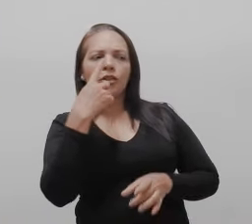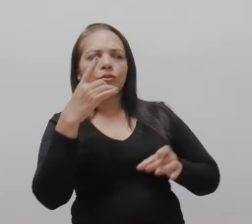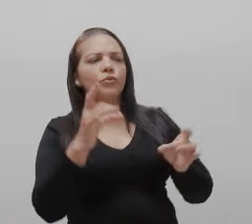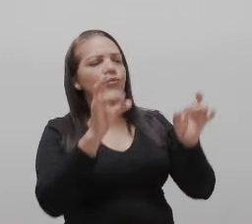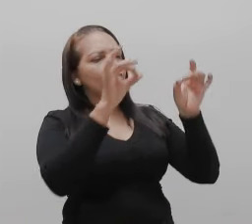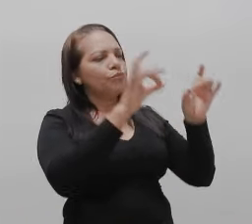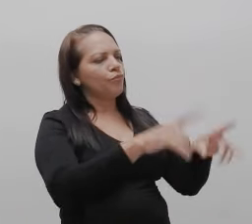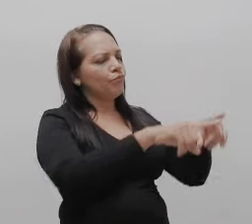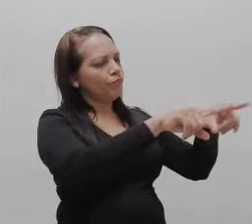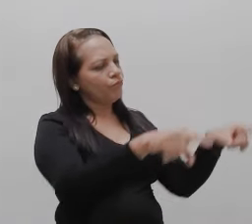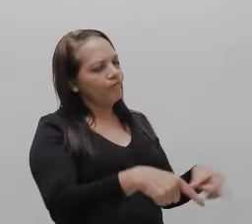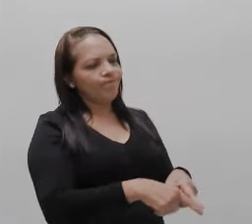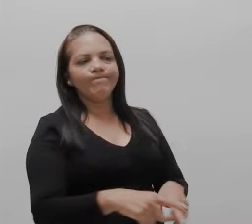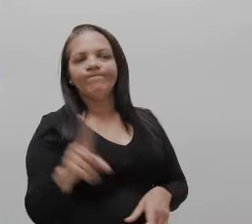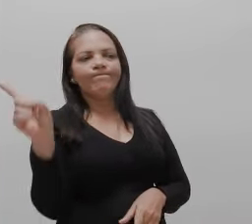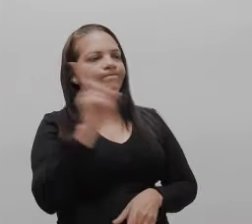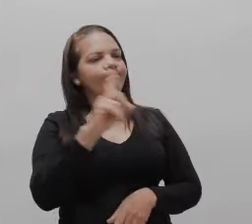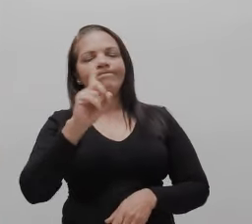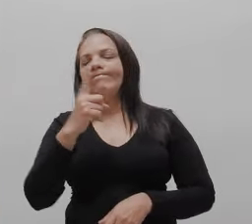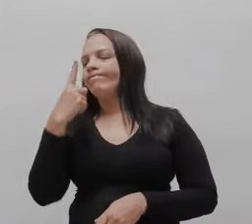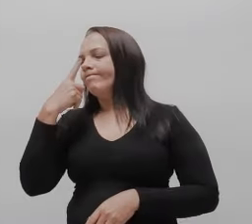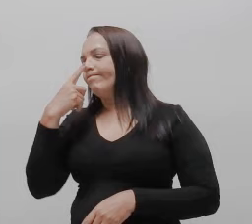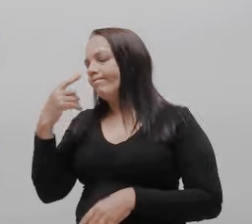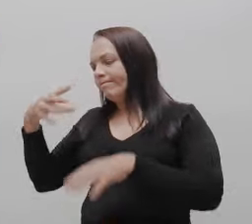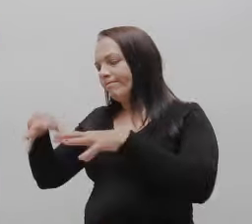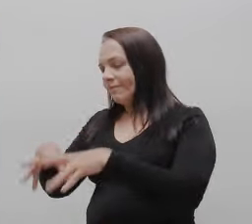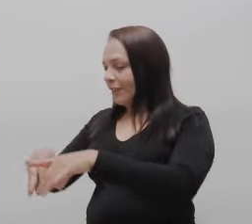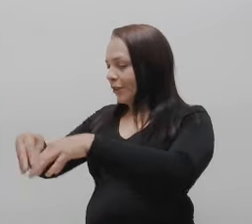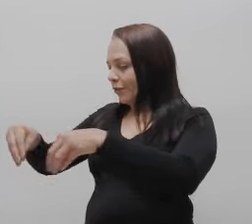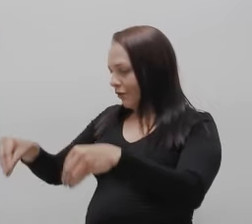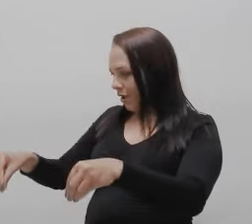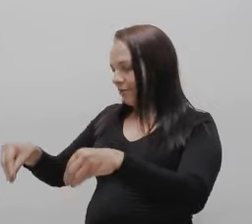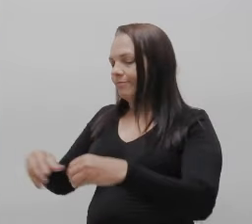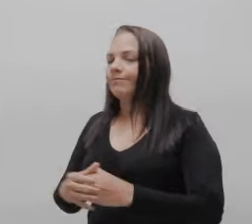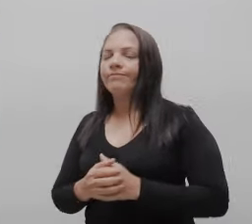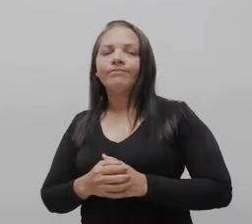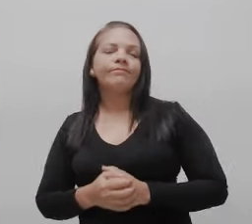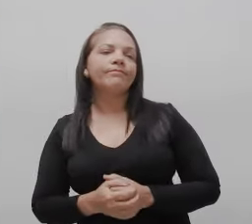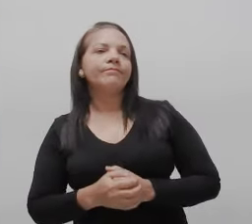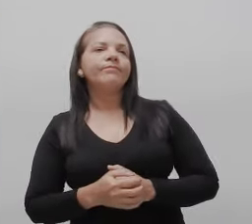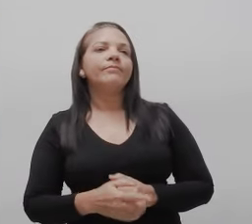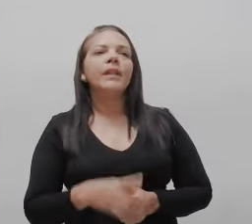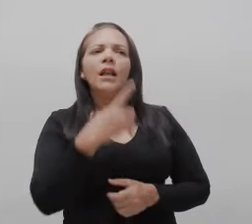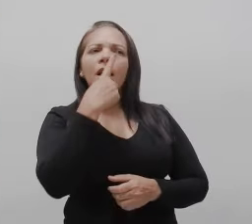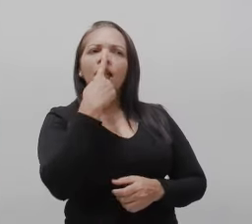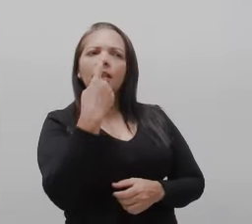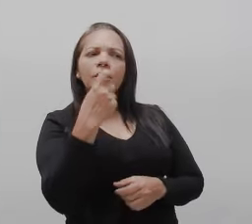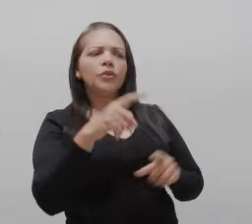se joga no lixo. Lixo não se joga no chão.